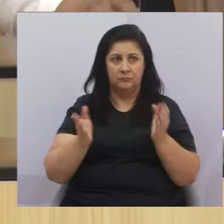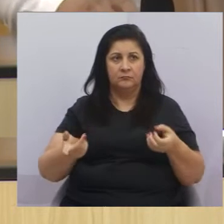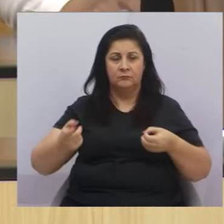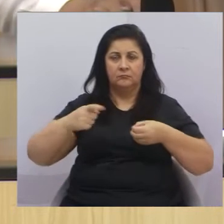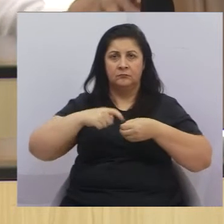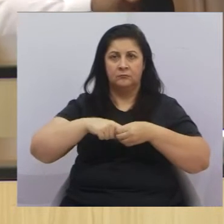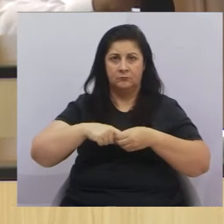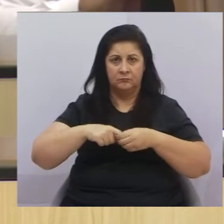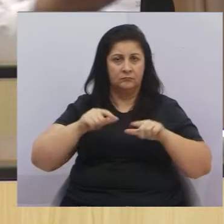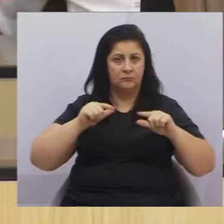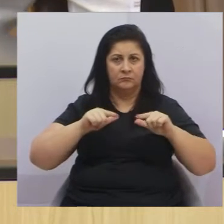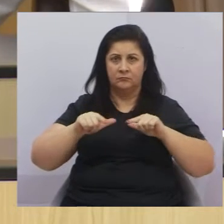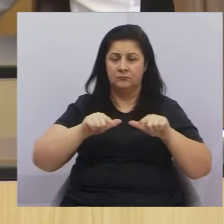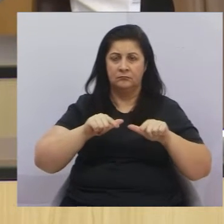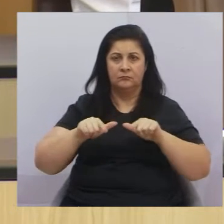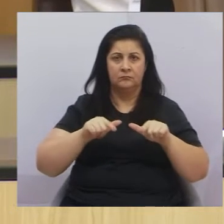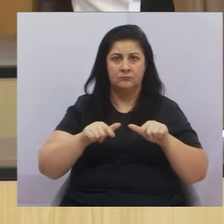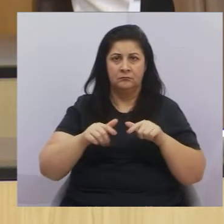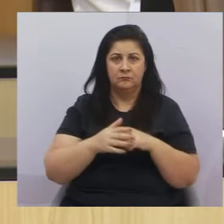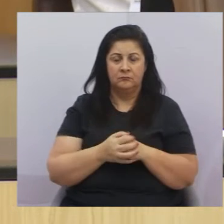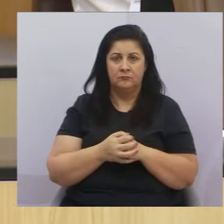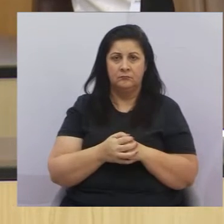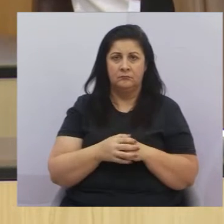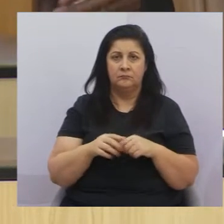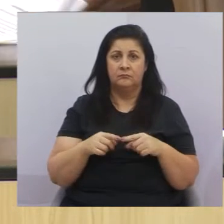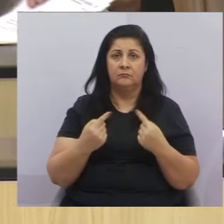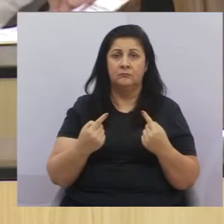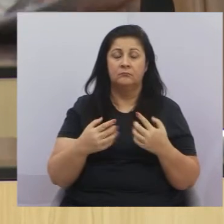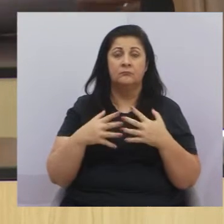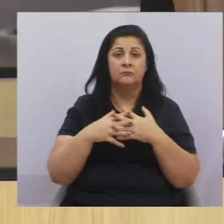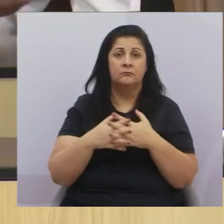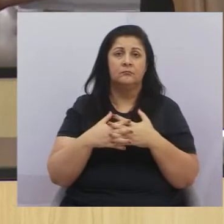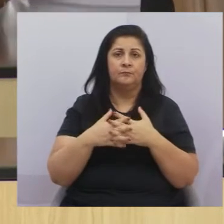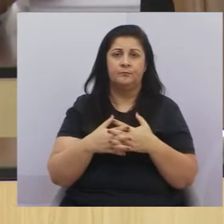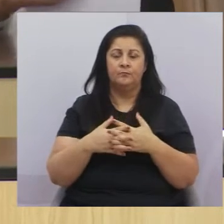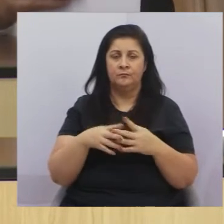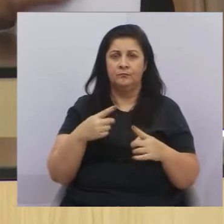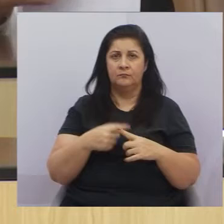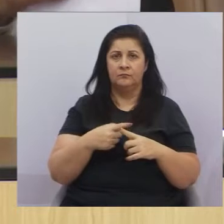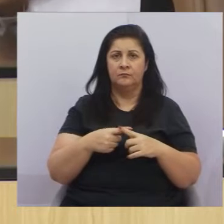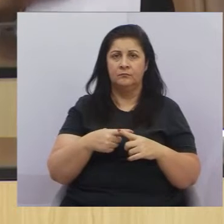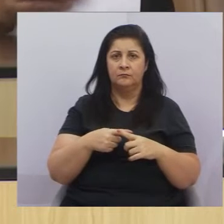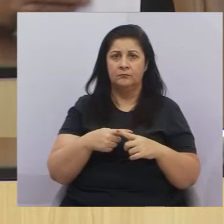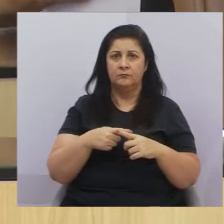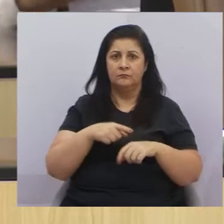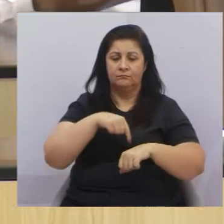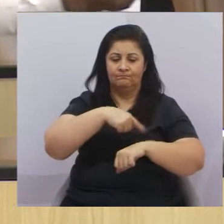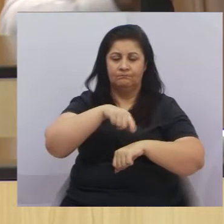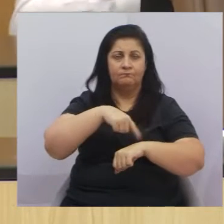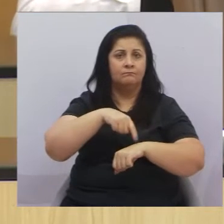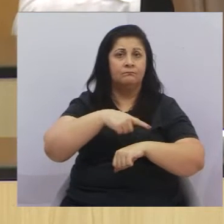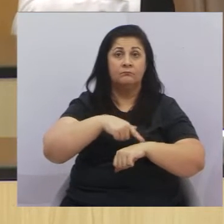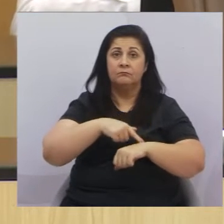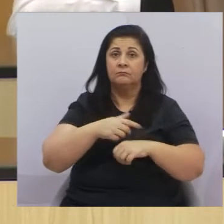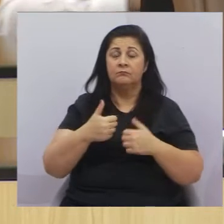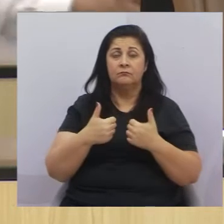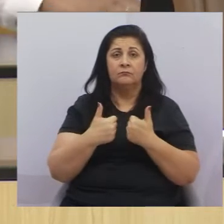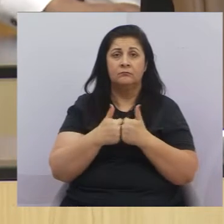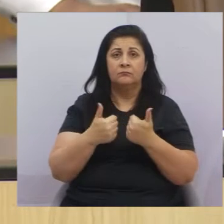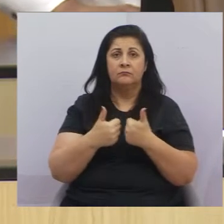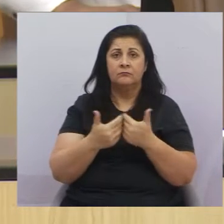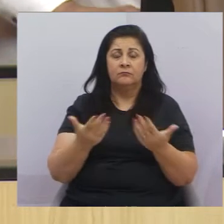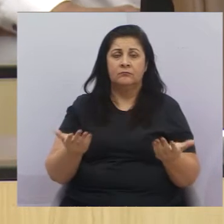retomaram ao trabalho e estão sendo prejudicados, visto que as mudanças de horário antes justificadas